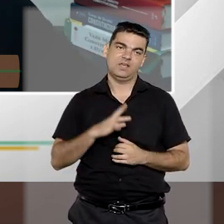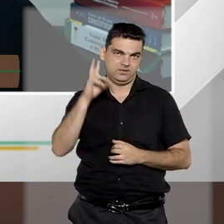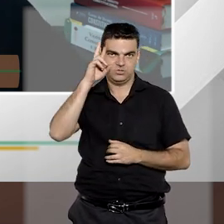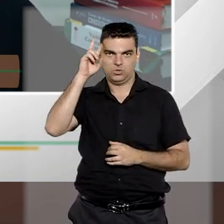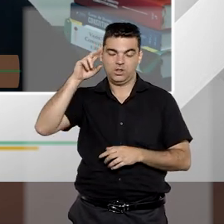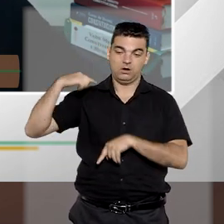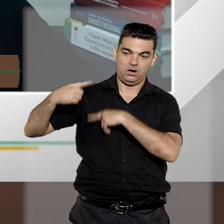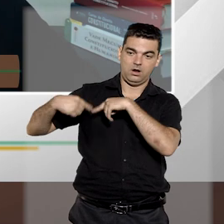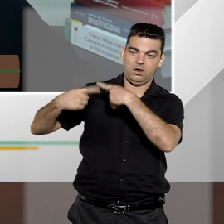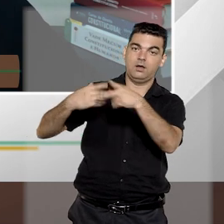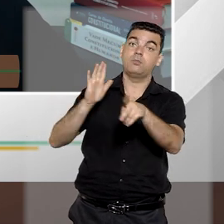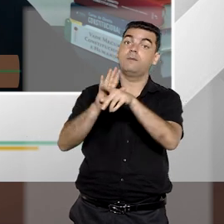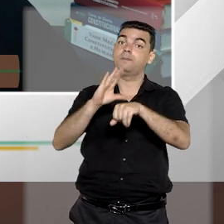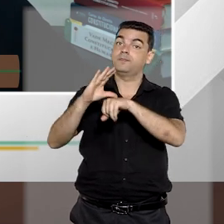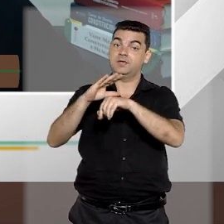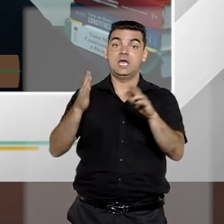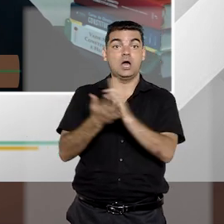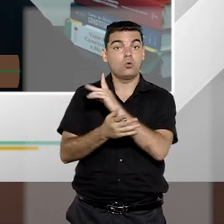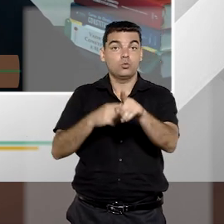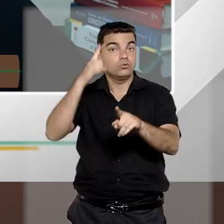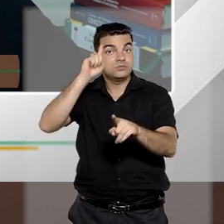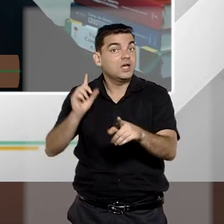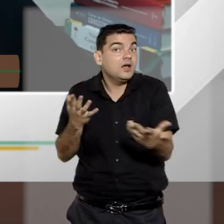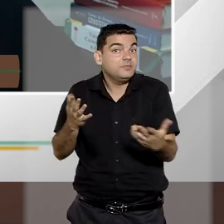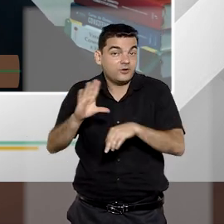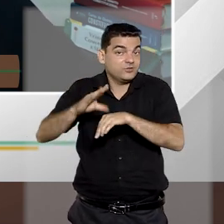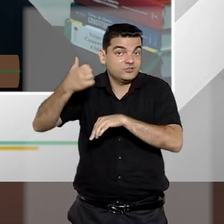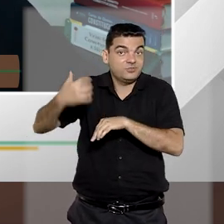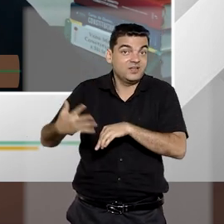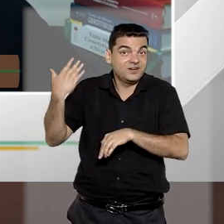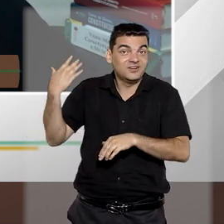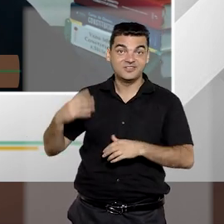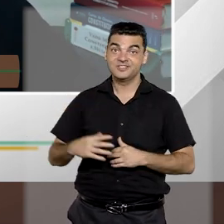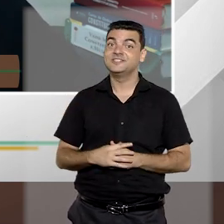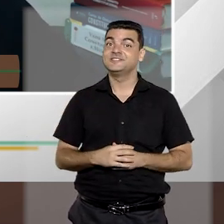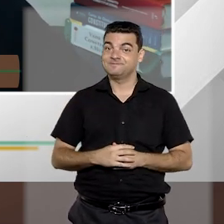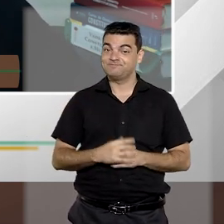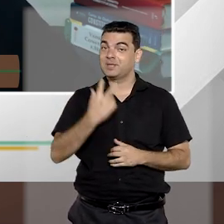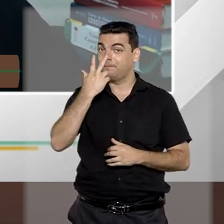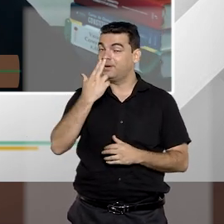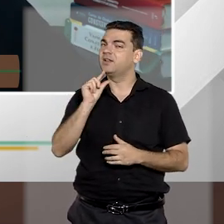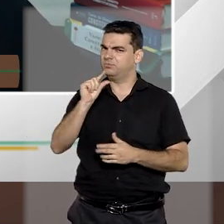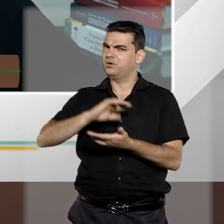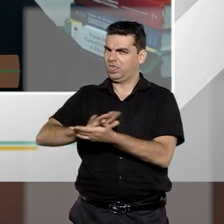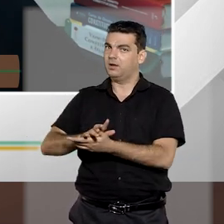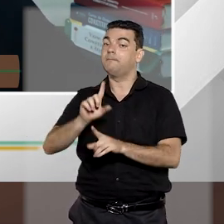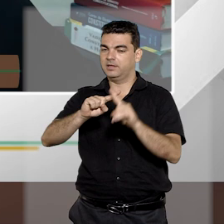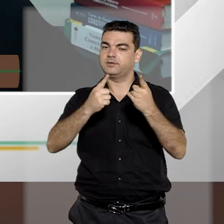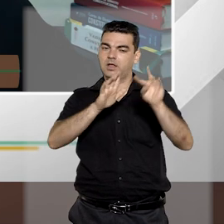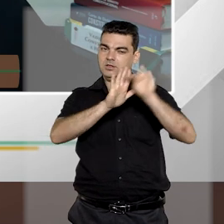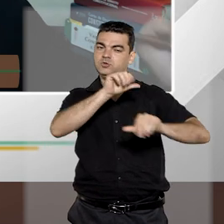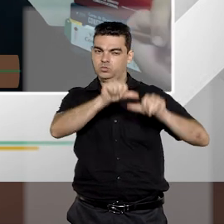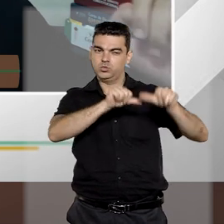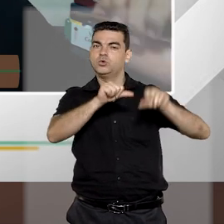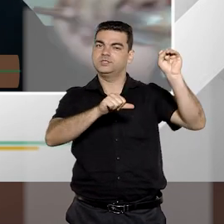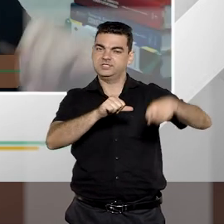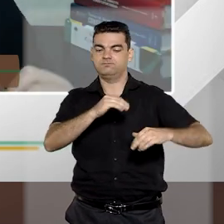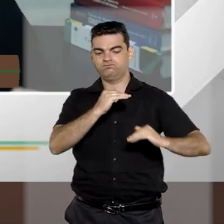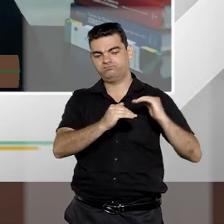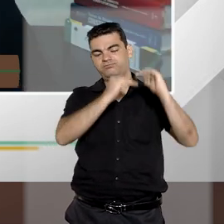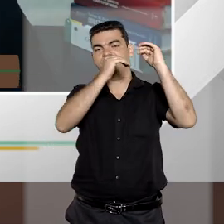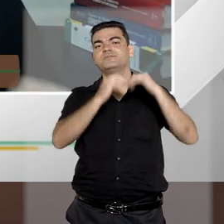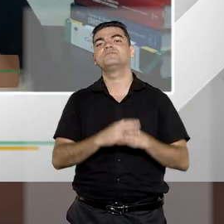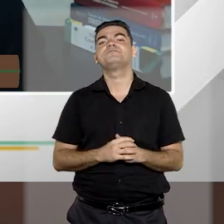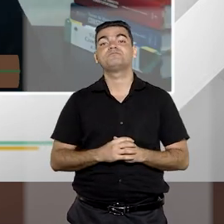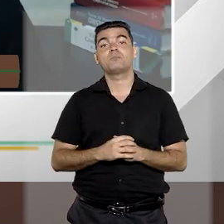história constitucional que muita gente desconhece. Eu gosto sempre de retratá-la, porque demonstra de fato a evolução que nós tivemos, e ao longo